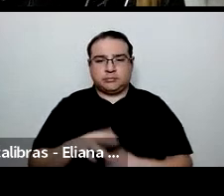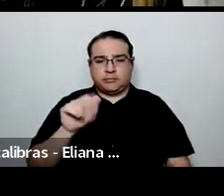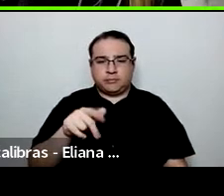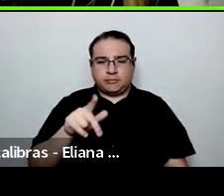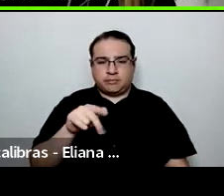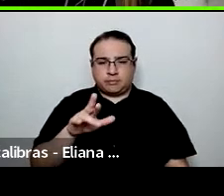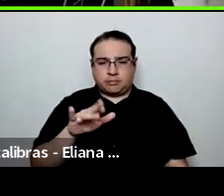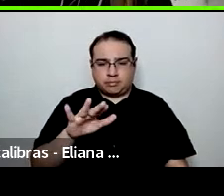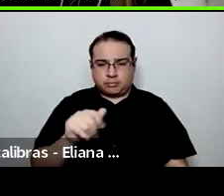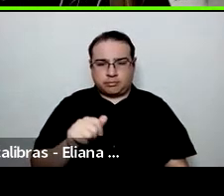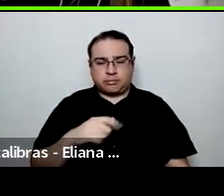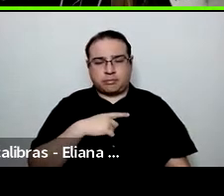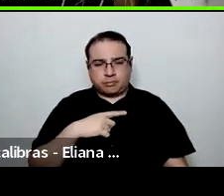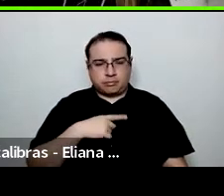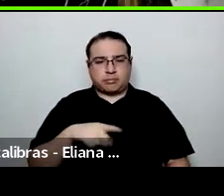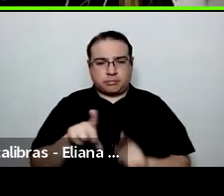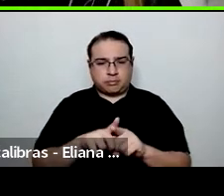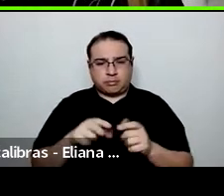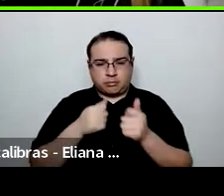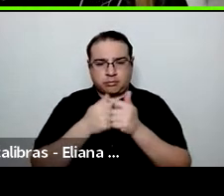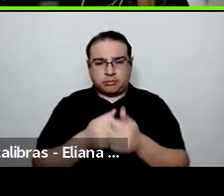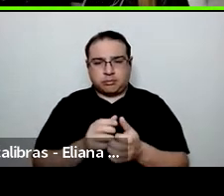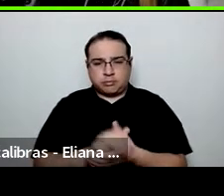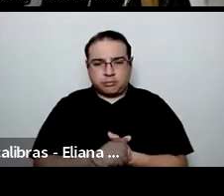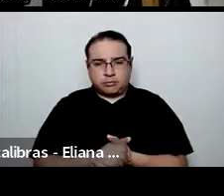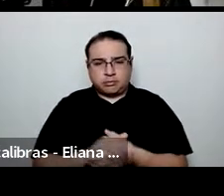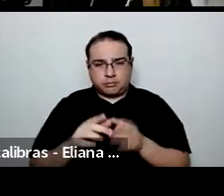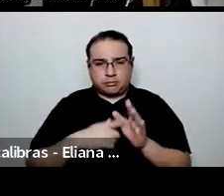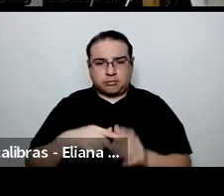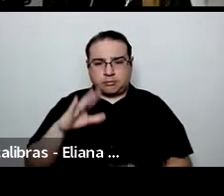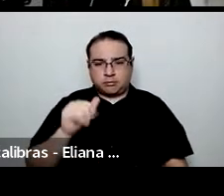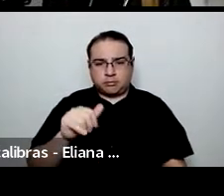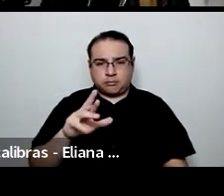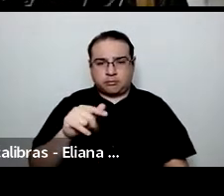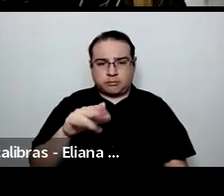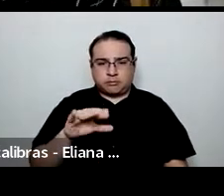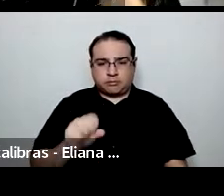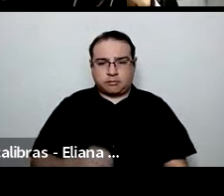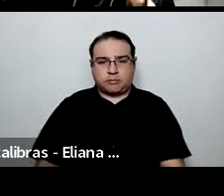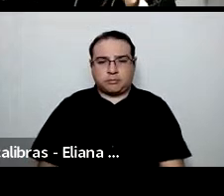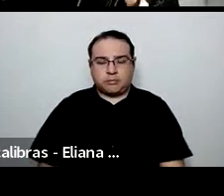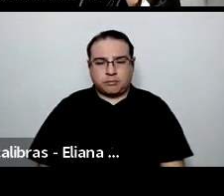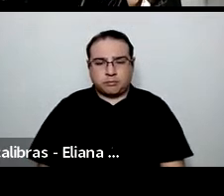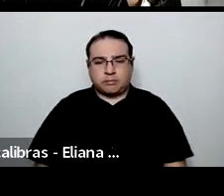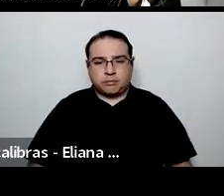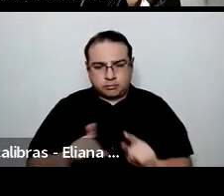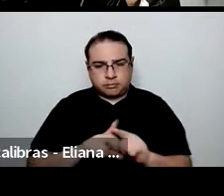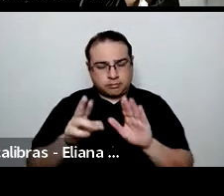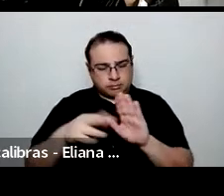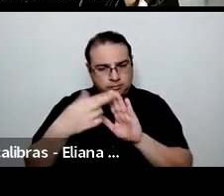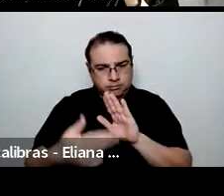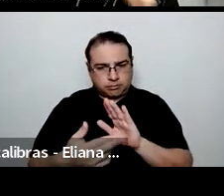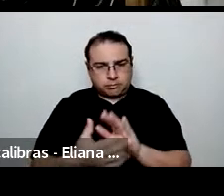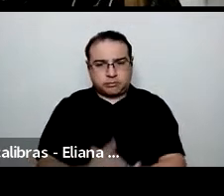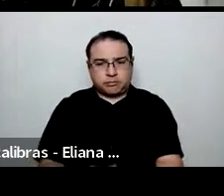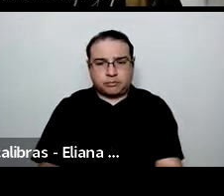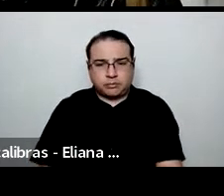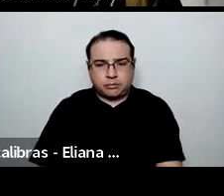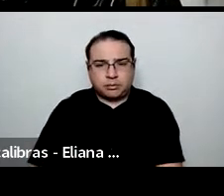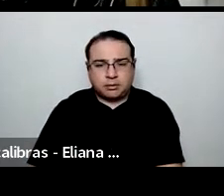Graziela vezes a Camila Ramos Eu também acompanho o relator o